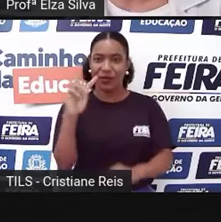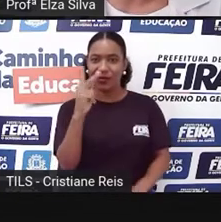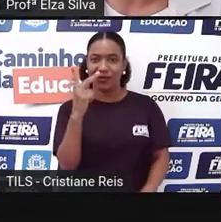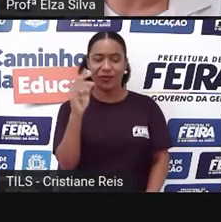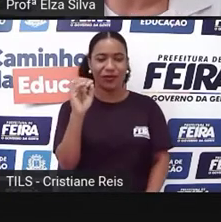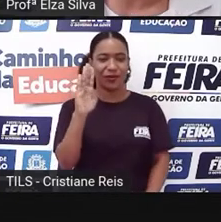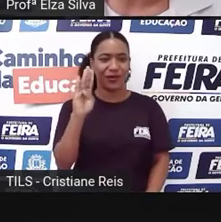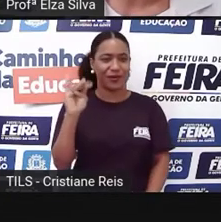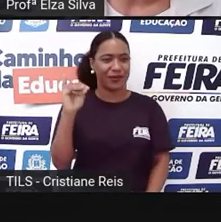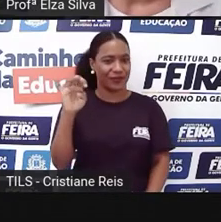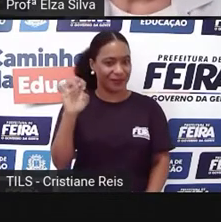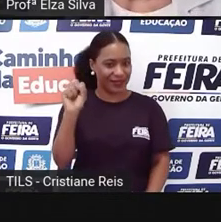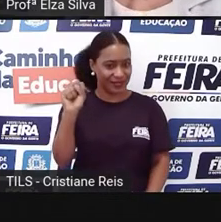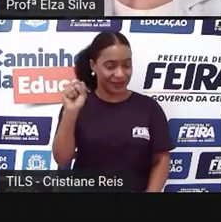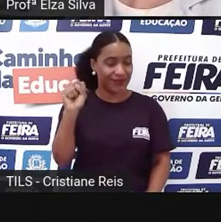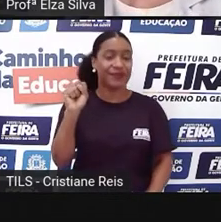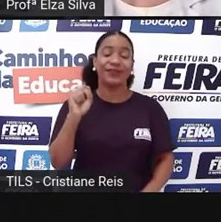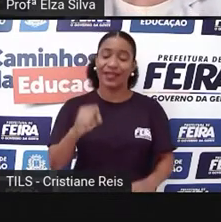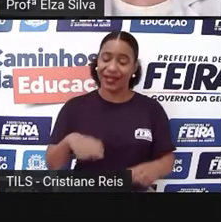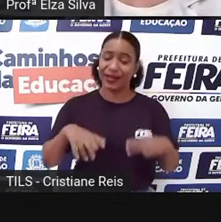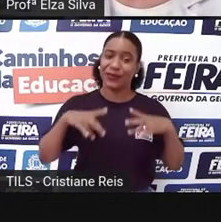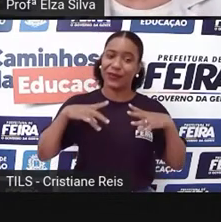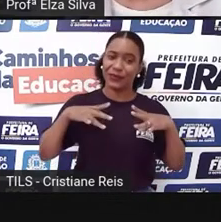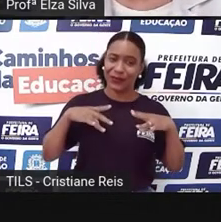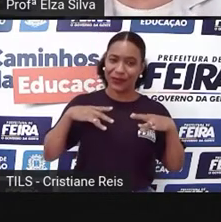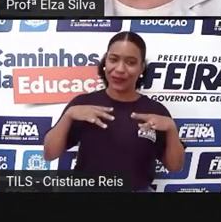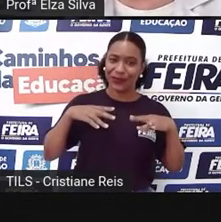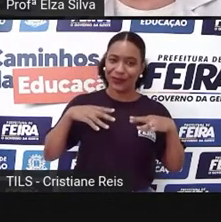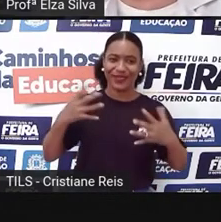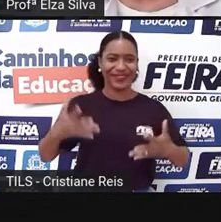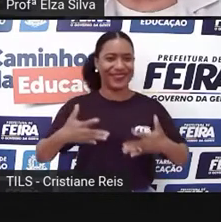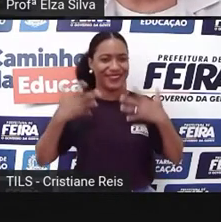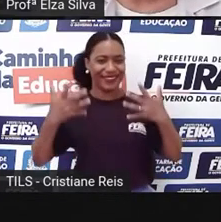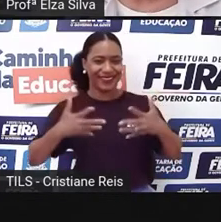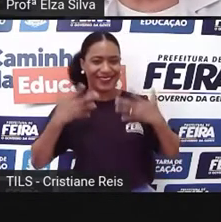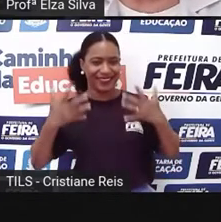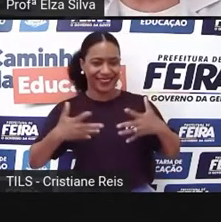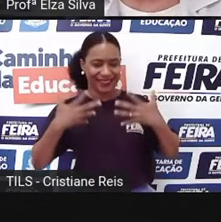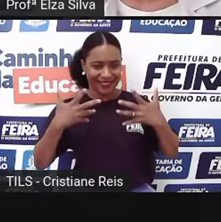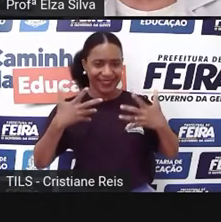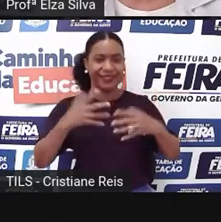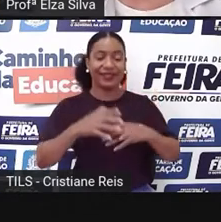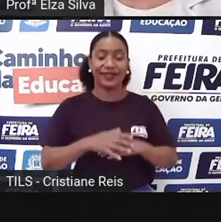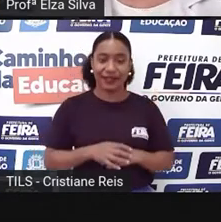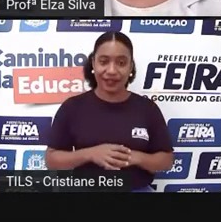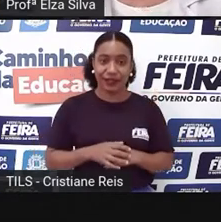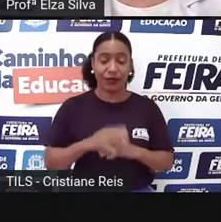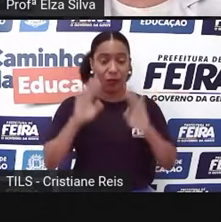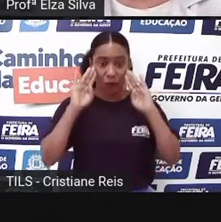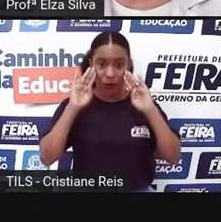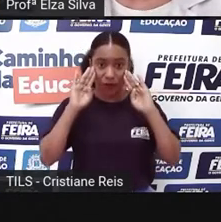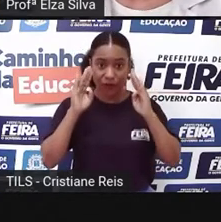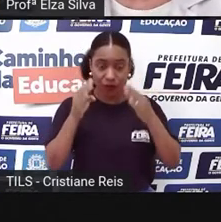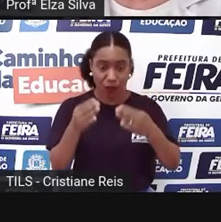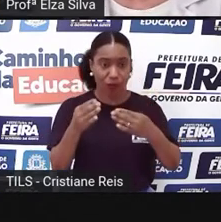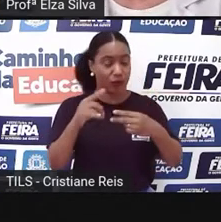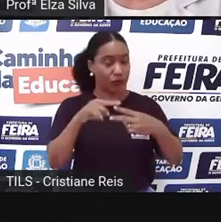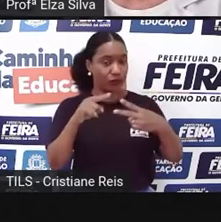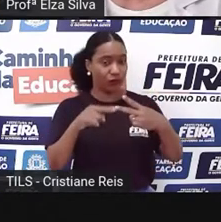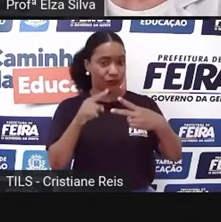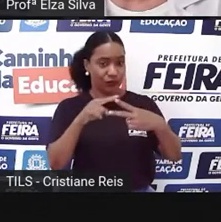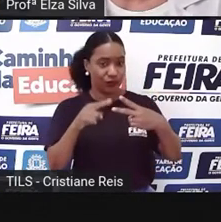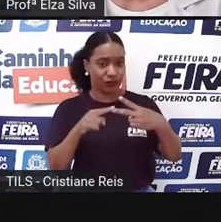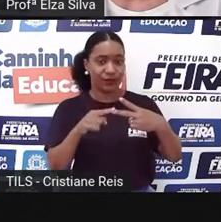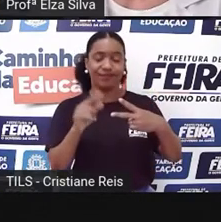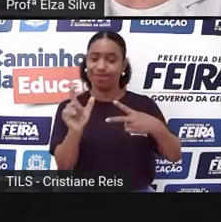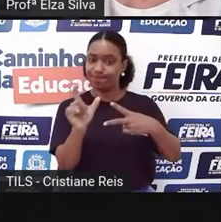no tempo livre. E para isto, vamos focalizar nessas expressões do inglês: I like, I don't